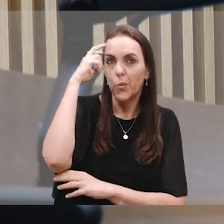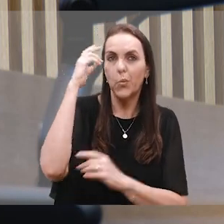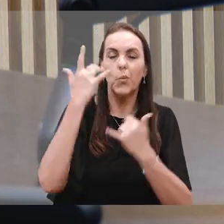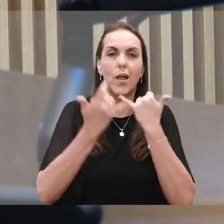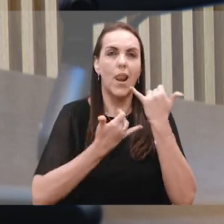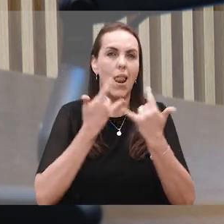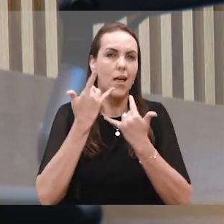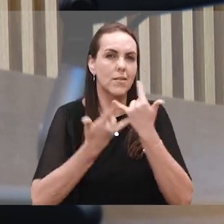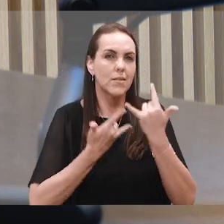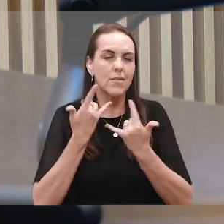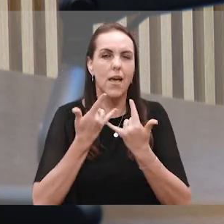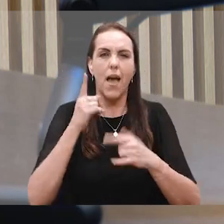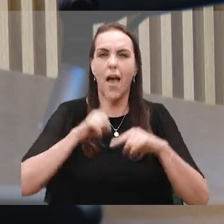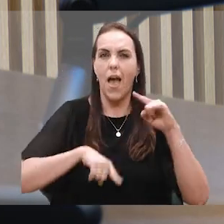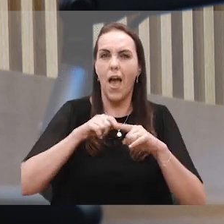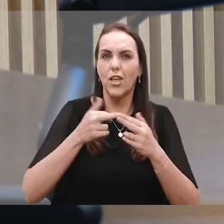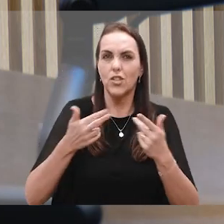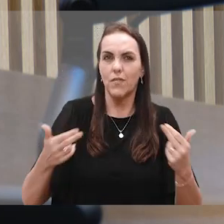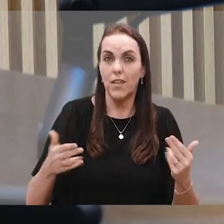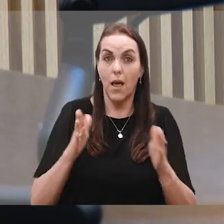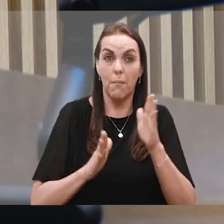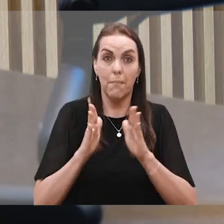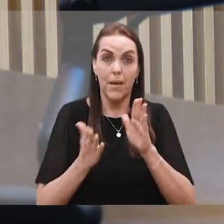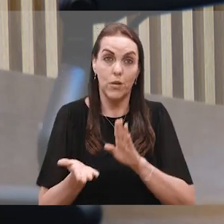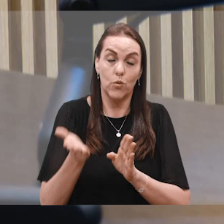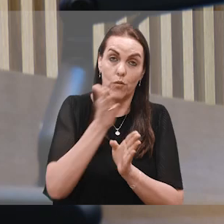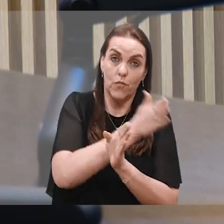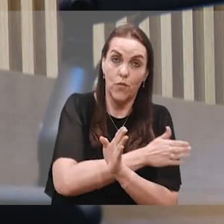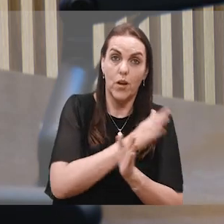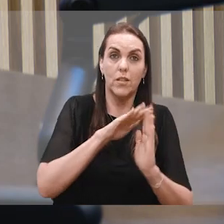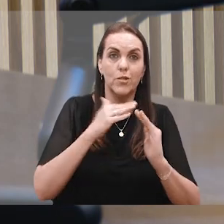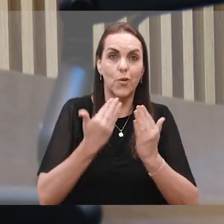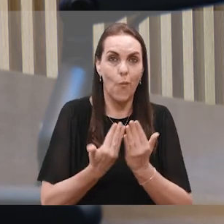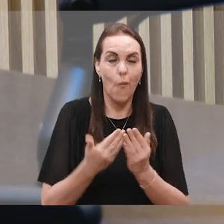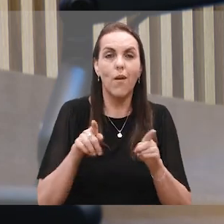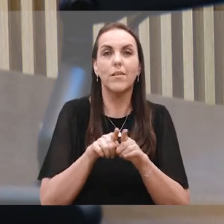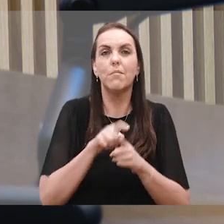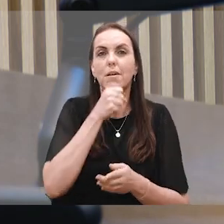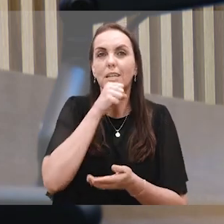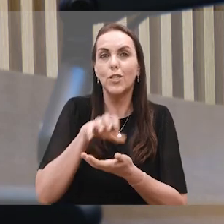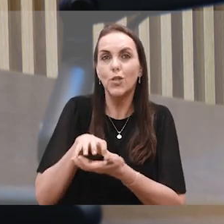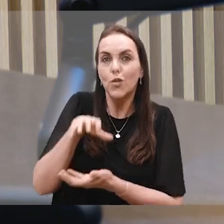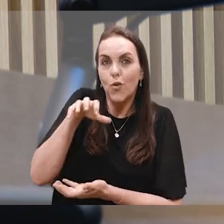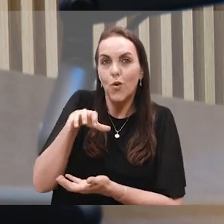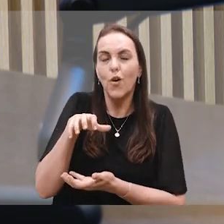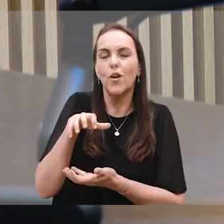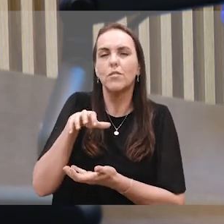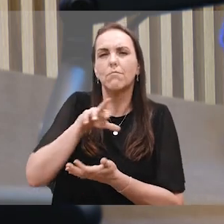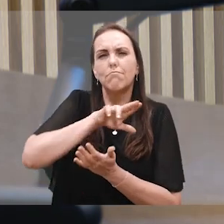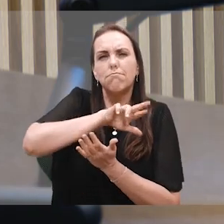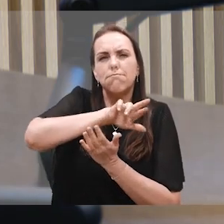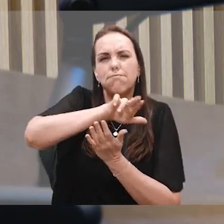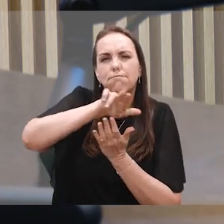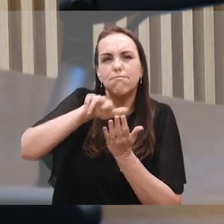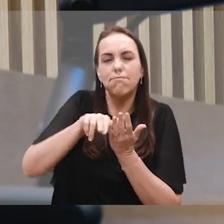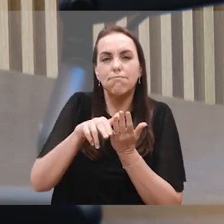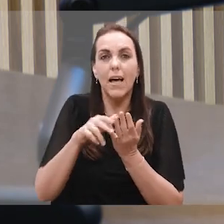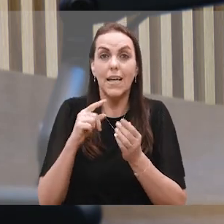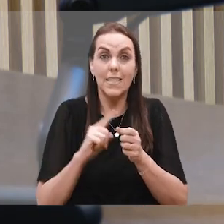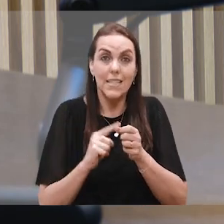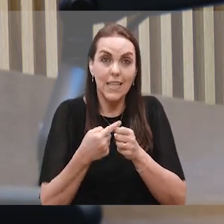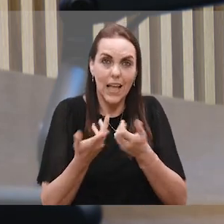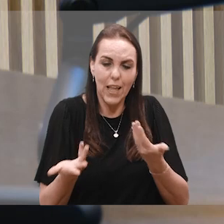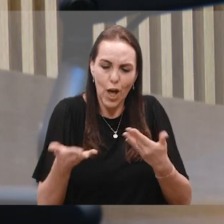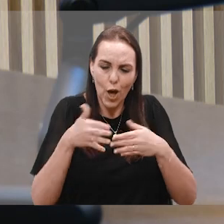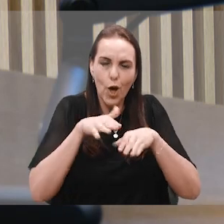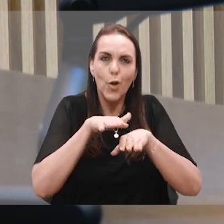atividades do contraturno da escola, ou mesmo para os mais idosos, né? Tu ter uma cidade que